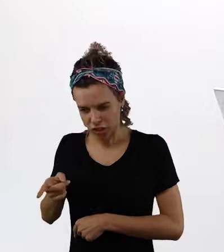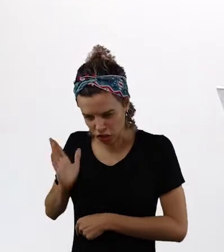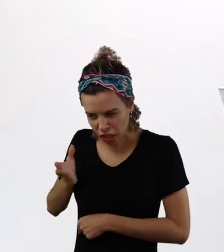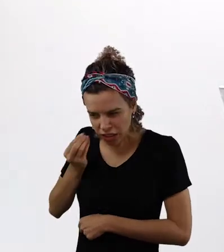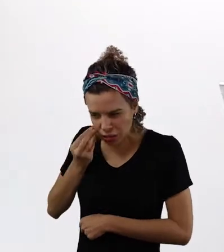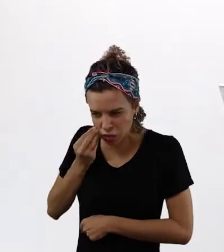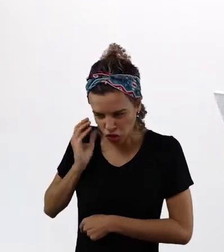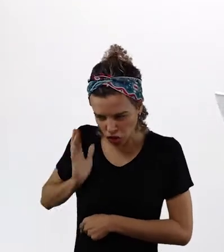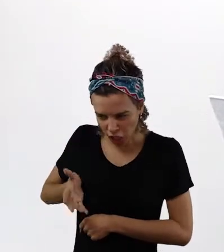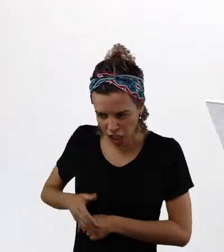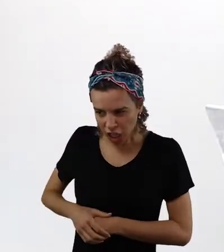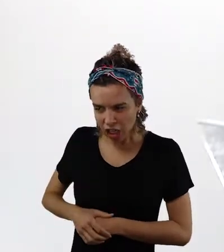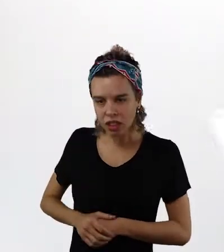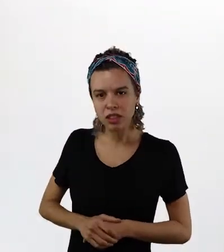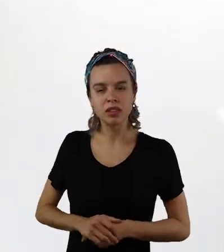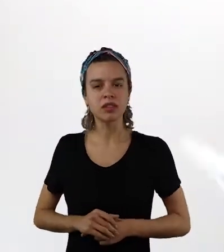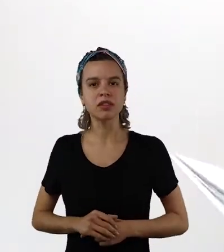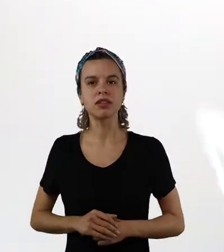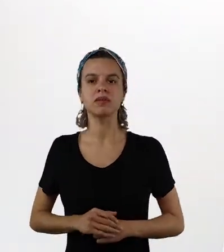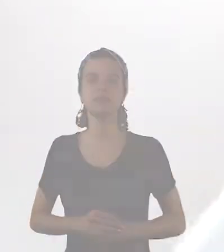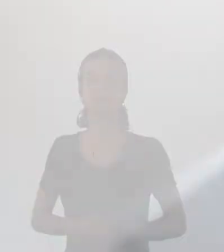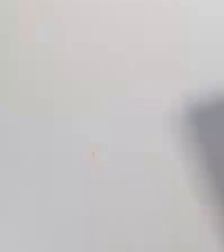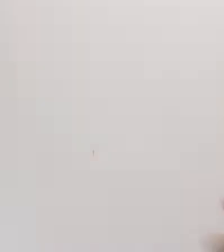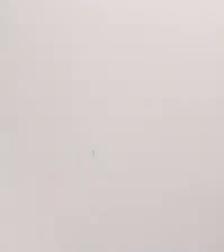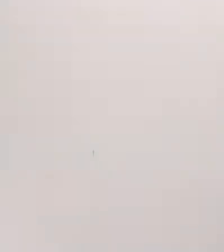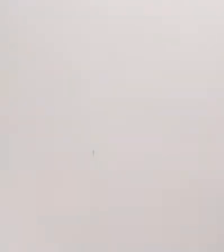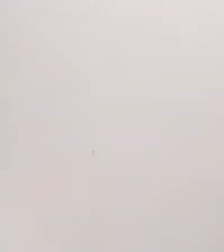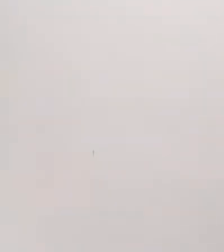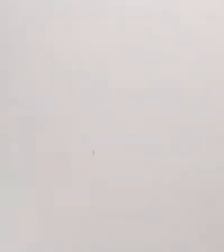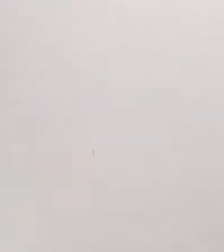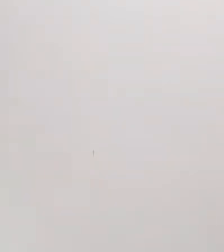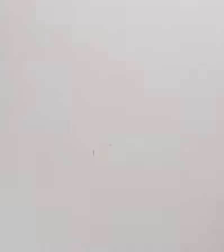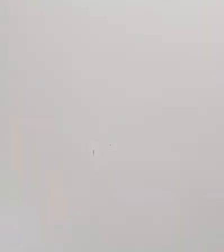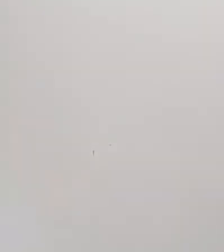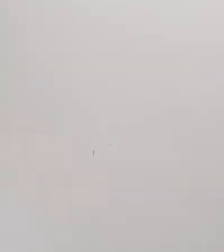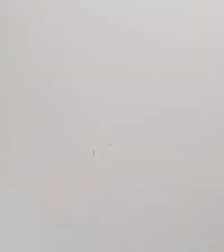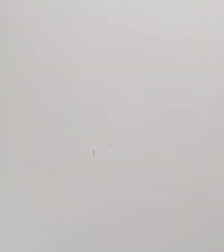vez? Perguntou o grande O.